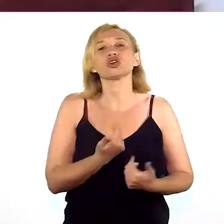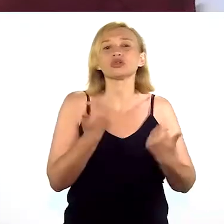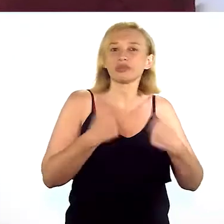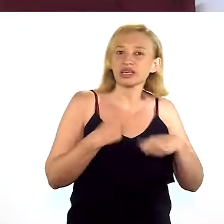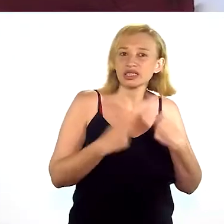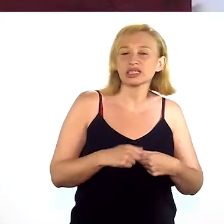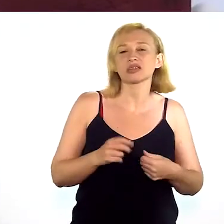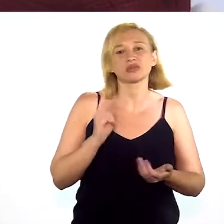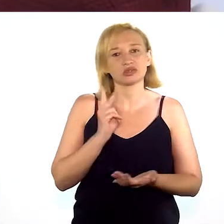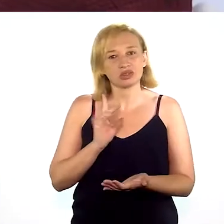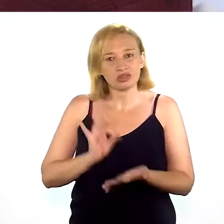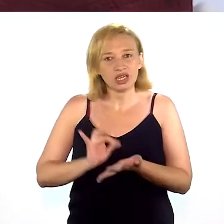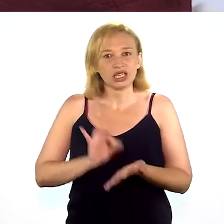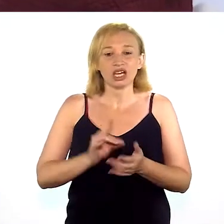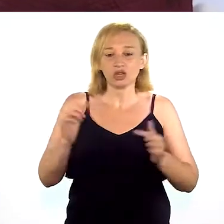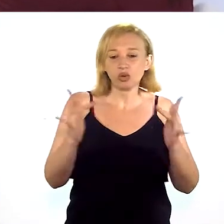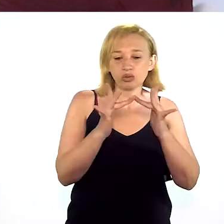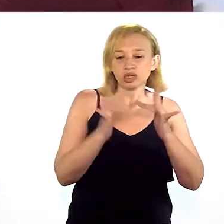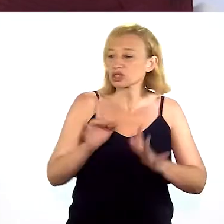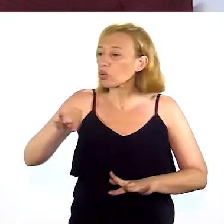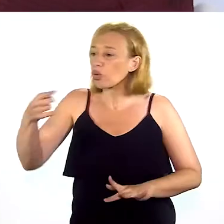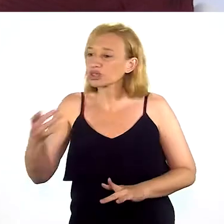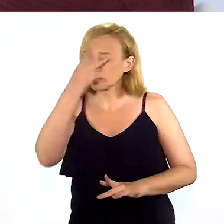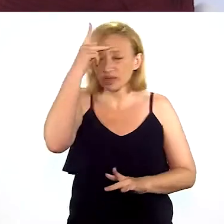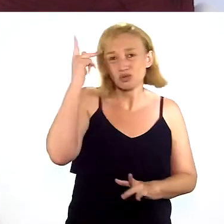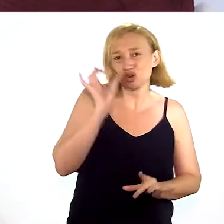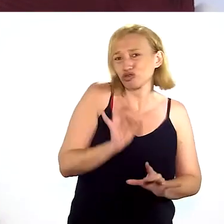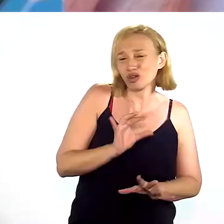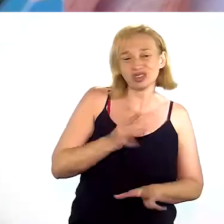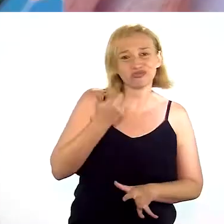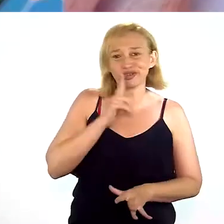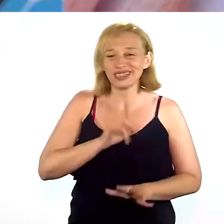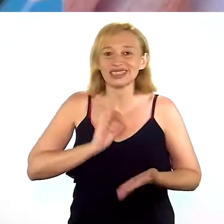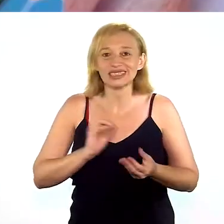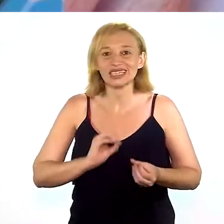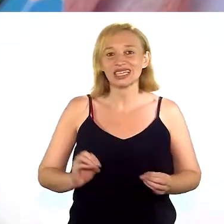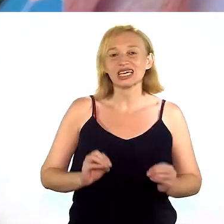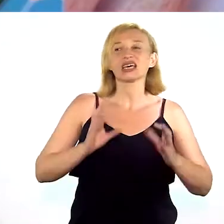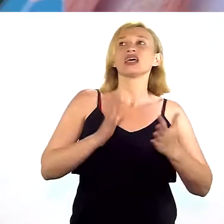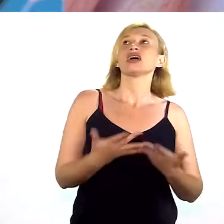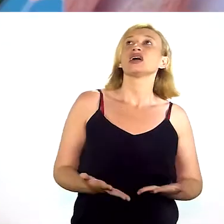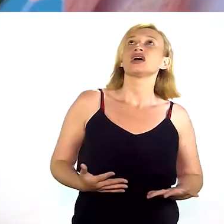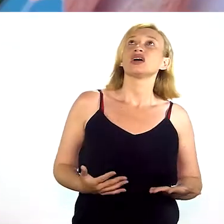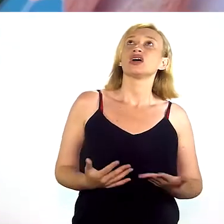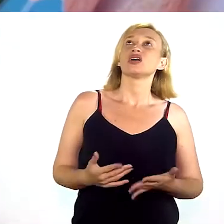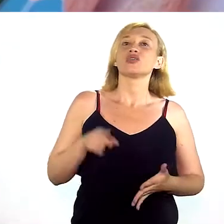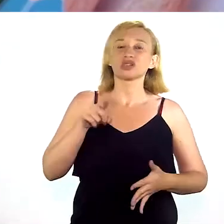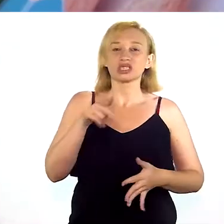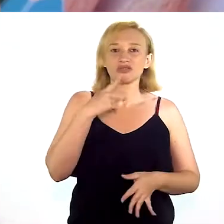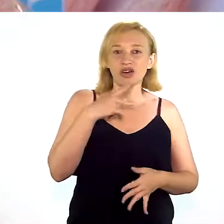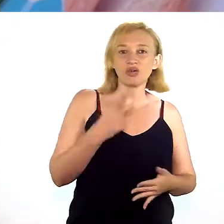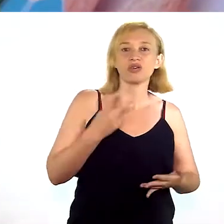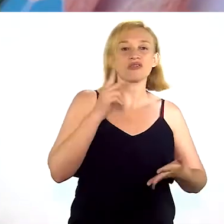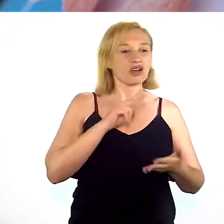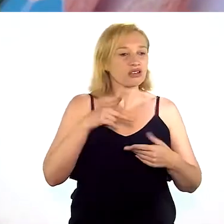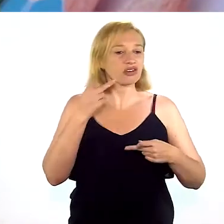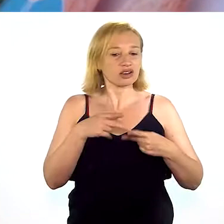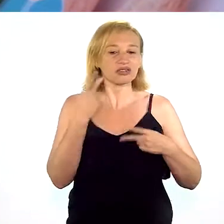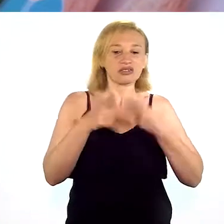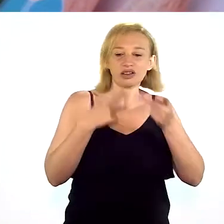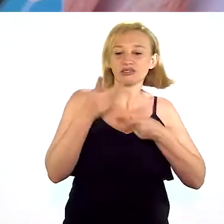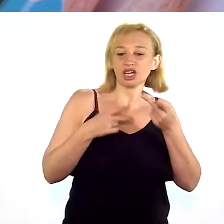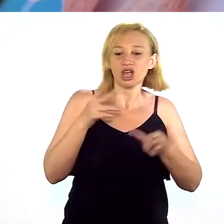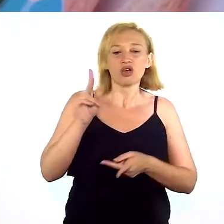humana, porque a gente precisa mesmo do contato com o outro. A gente sozinho não é ninguém. E aí você